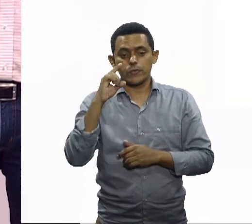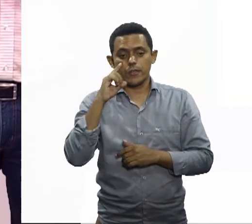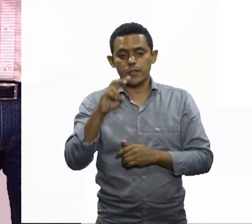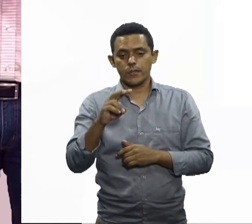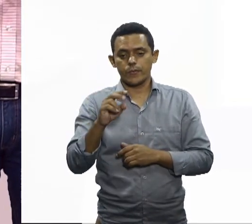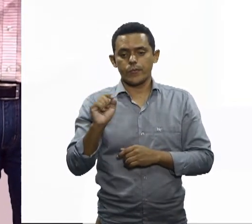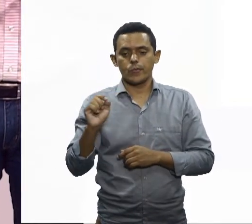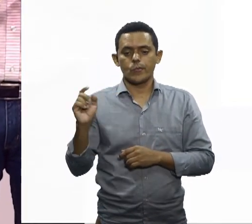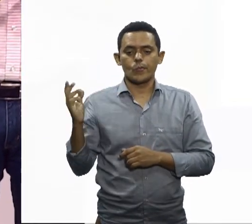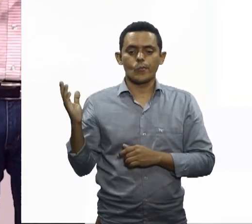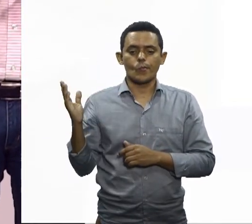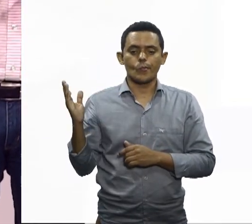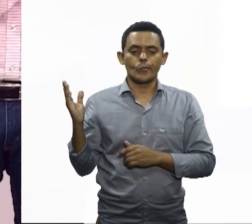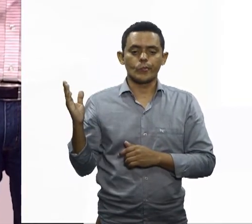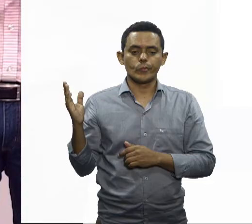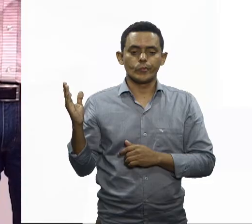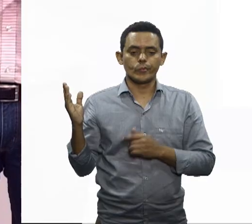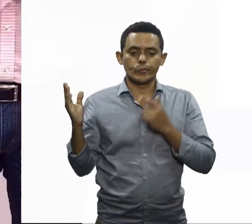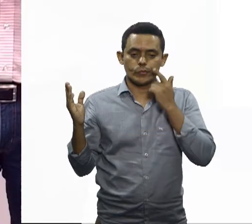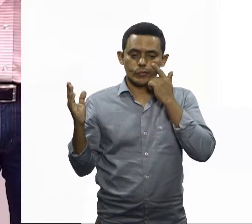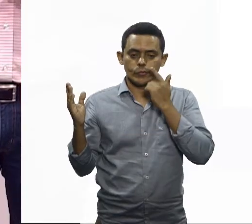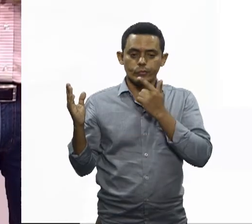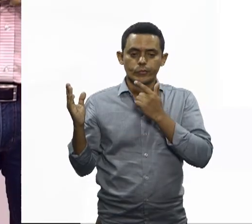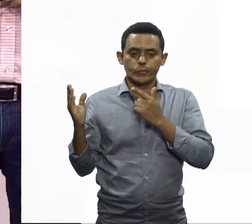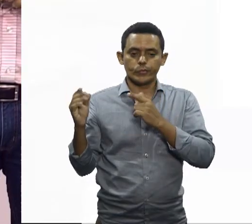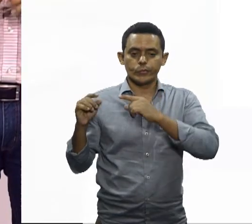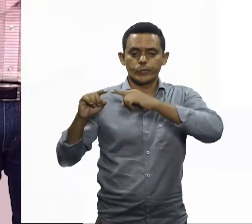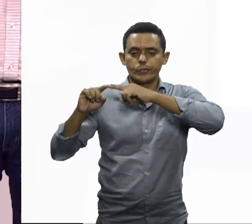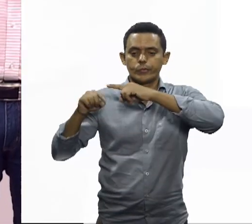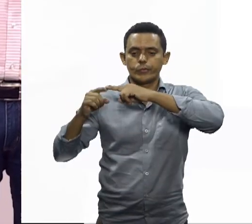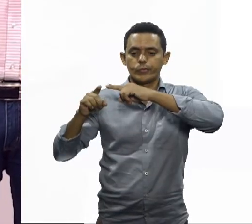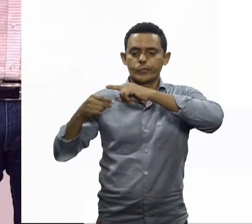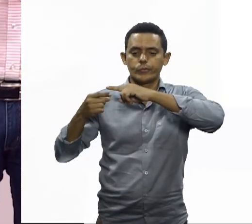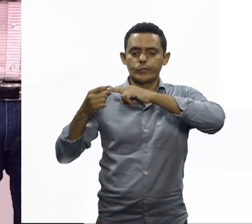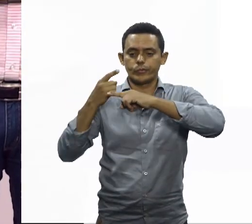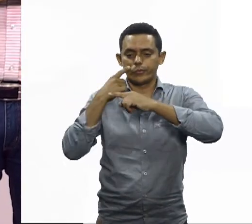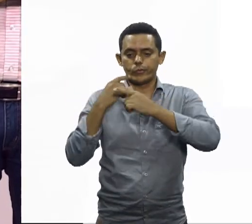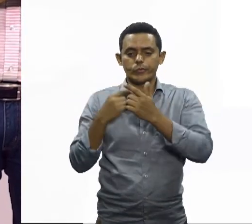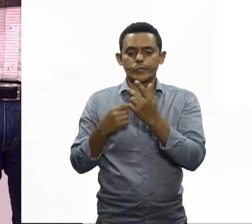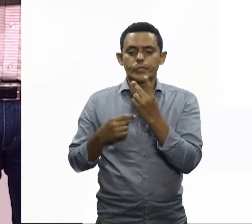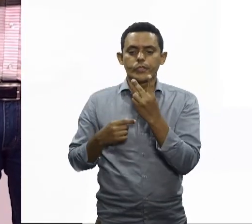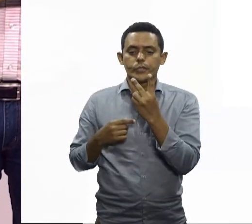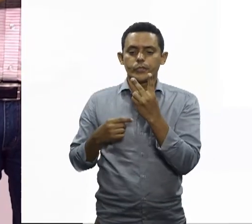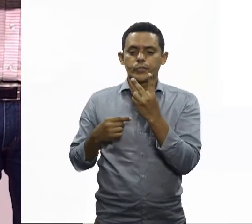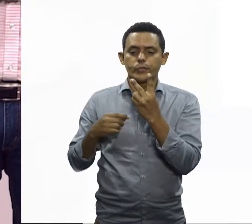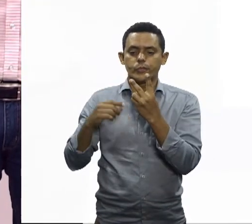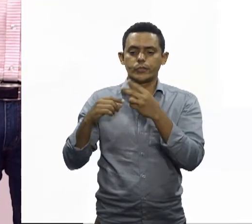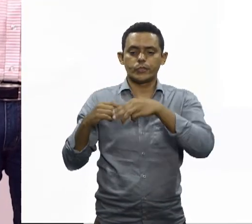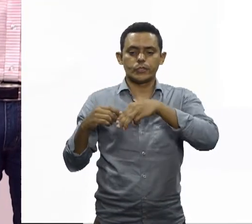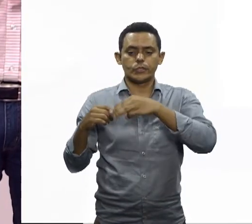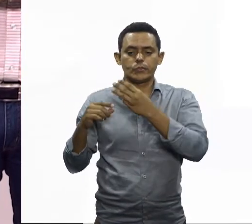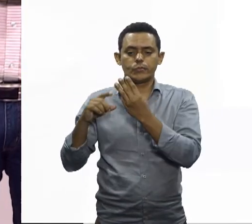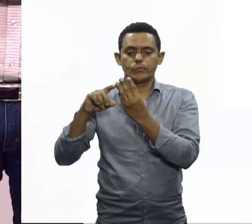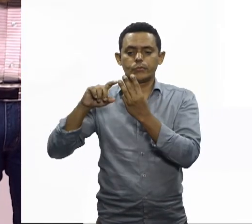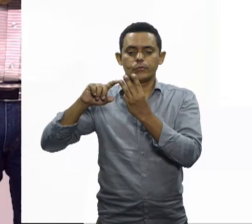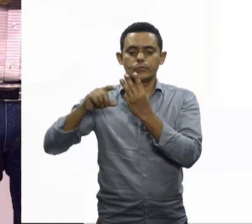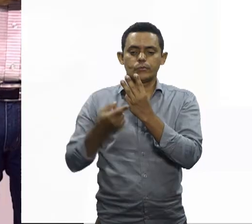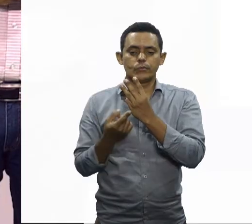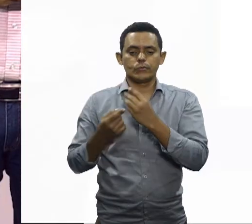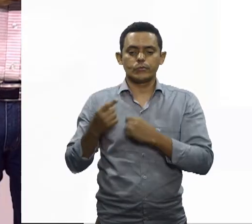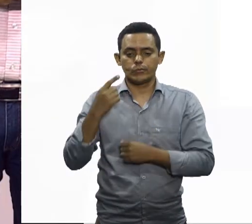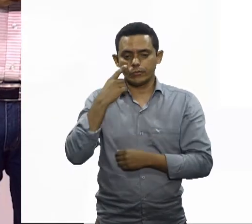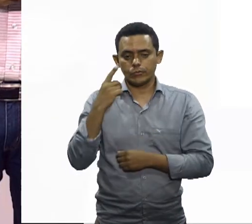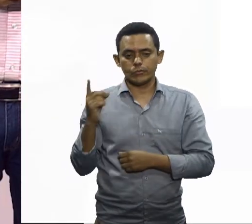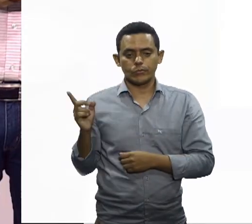ali, ó, bem vermelhinho ali, entre o 2 e o N, eu coloquei uma vírgula. Ali está a vírgula onde não aparece